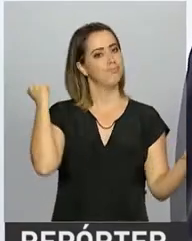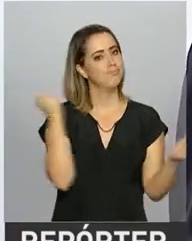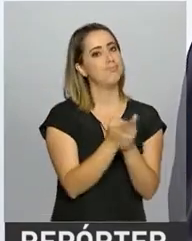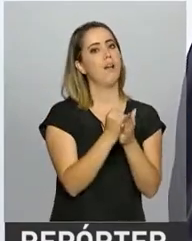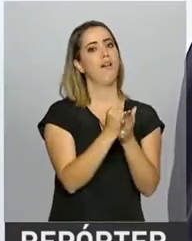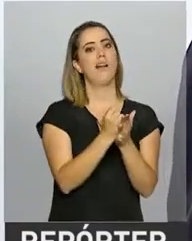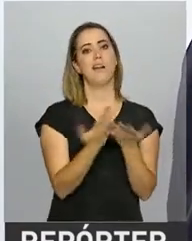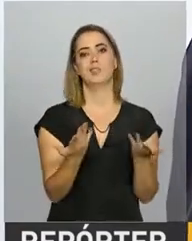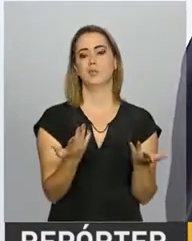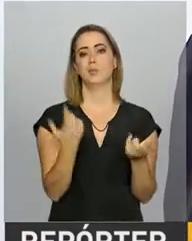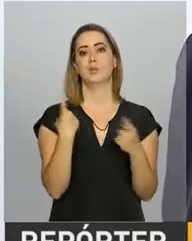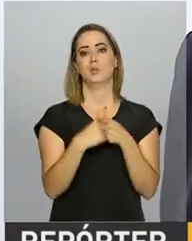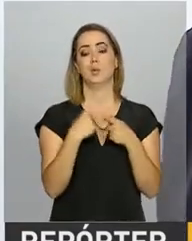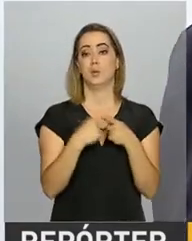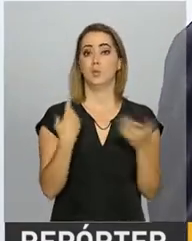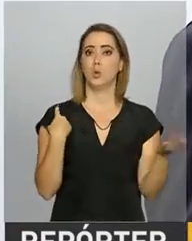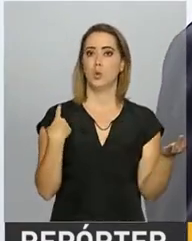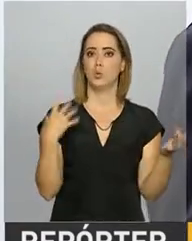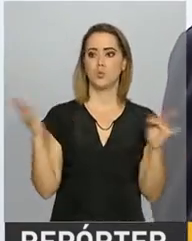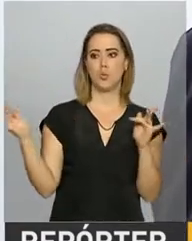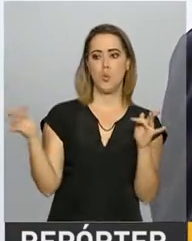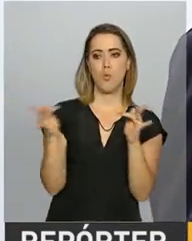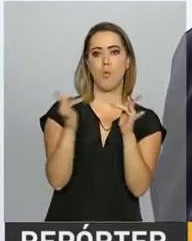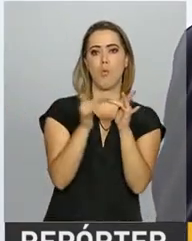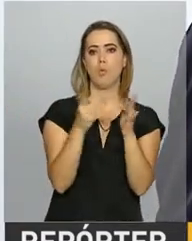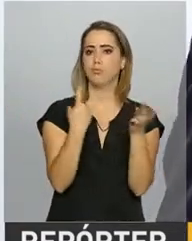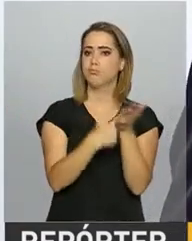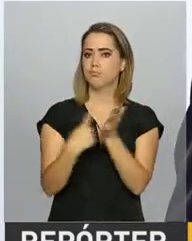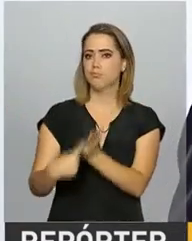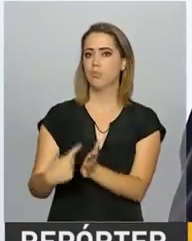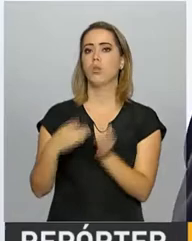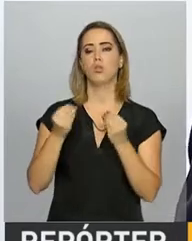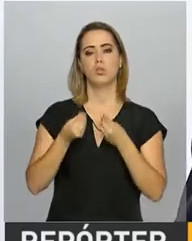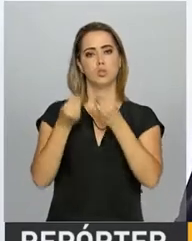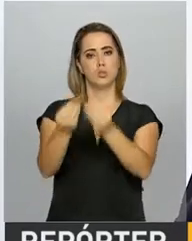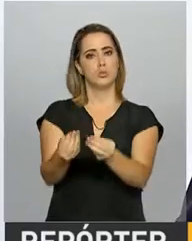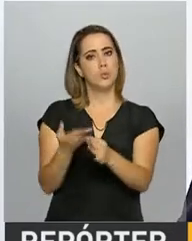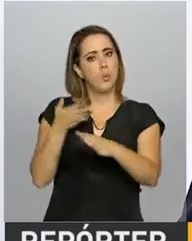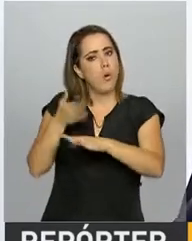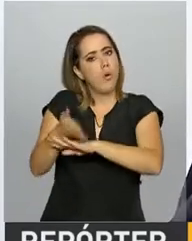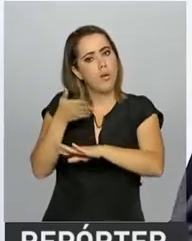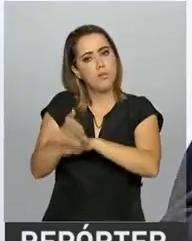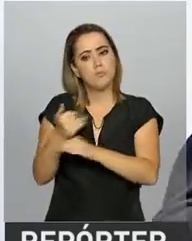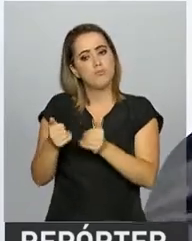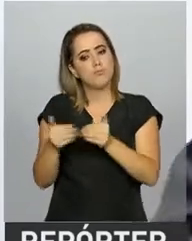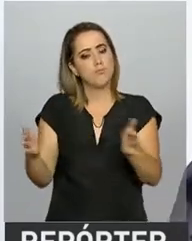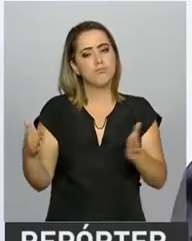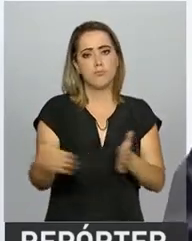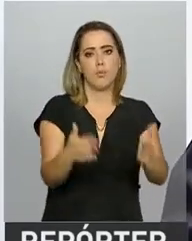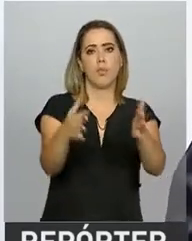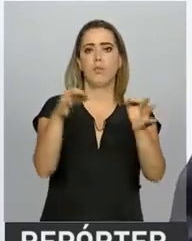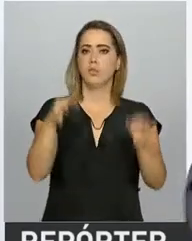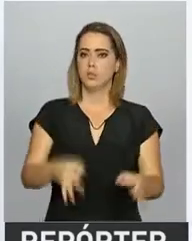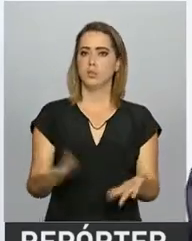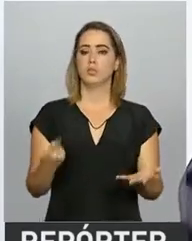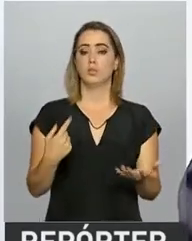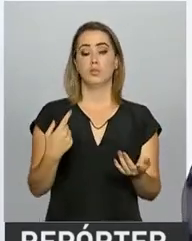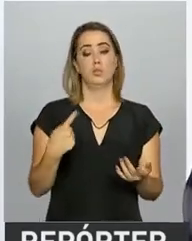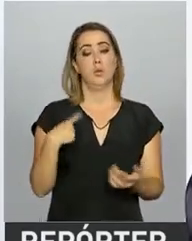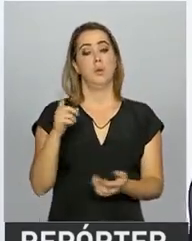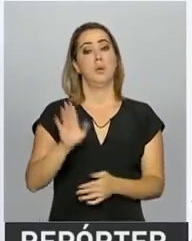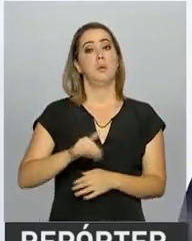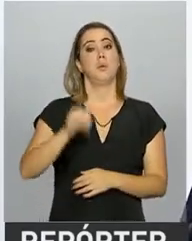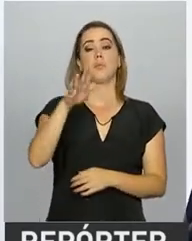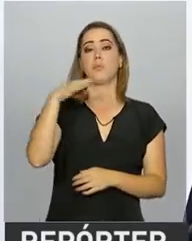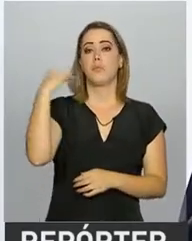marcado neste pacto nosso de garantir essa travessia que temos que fazer. E o mais importante é quando nós